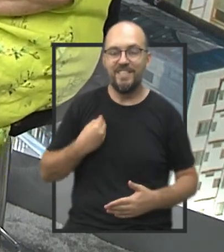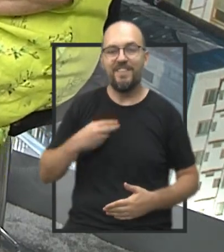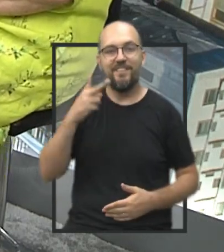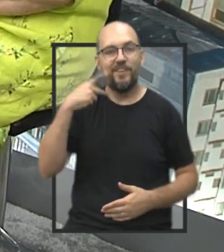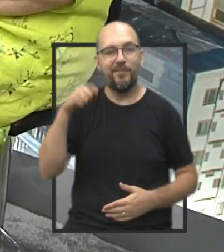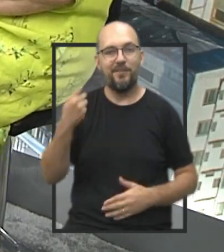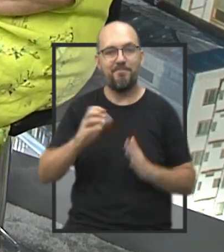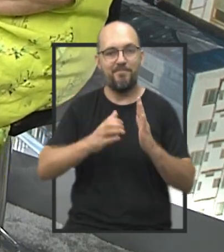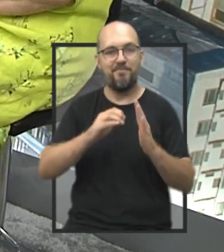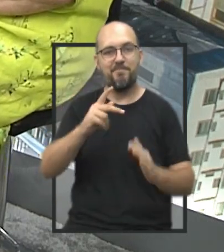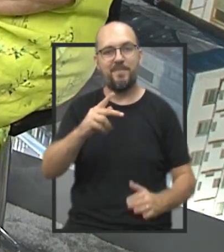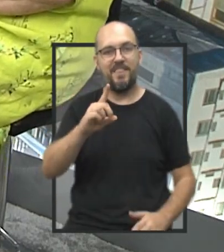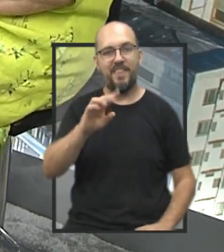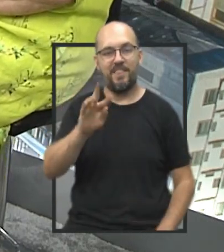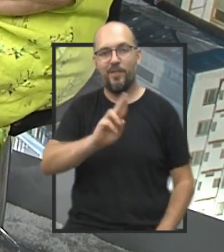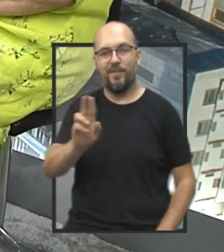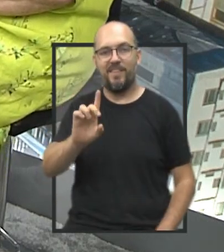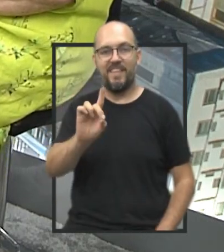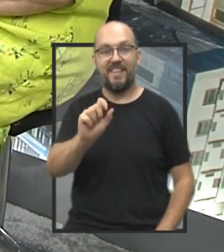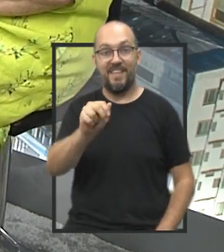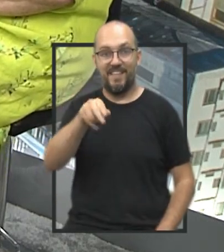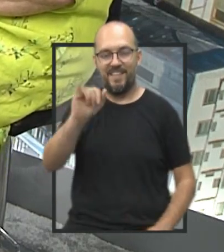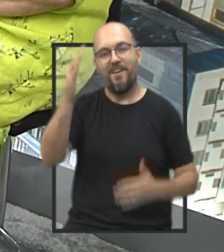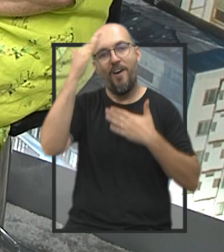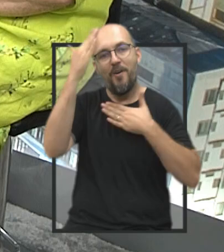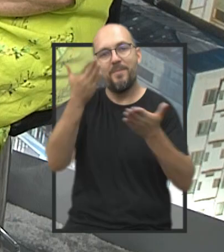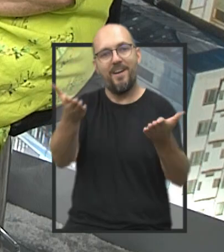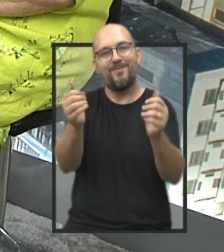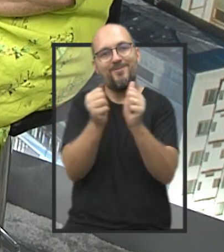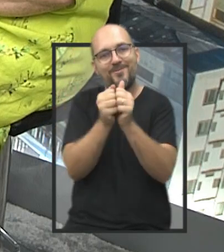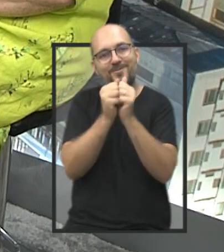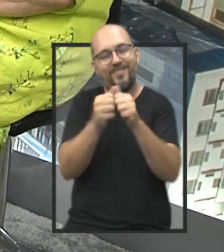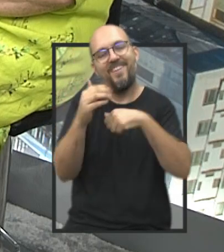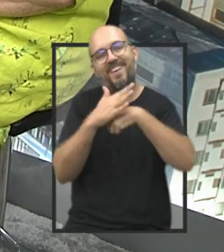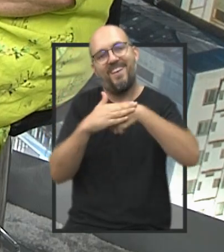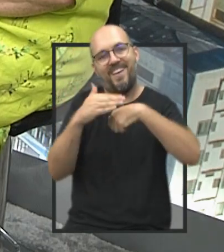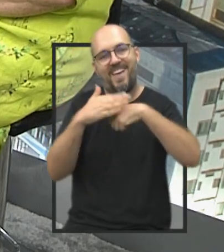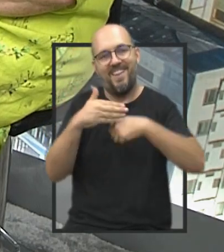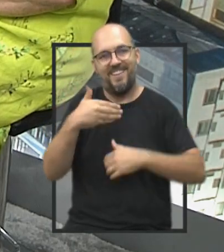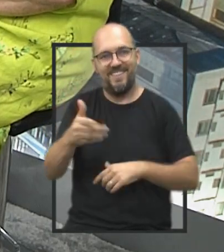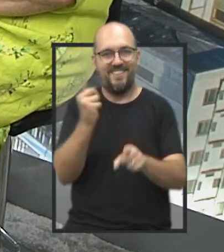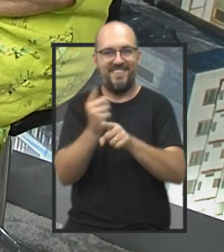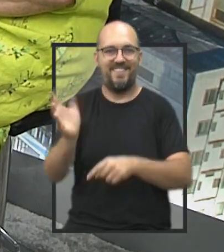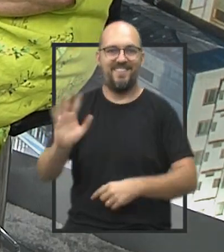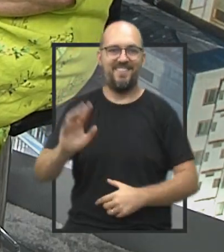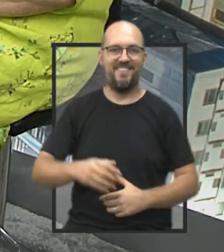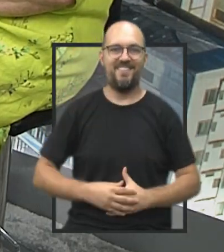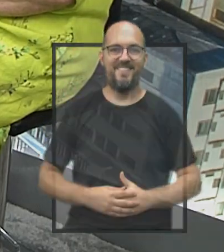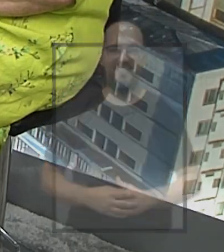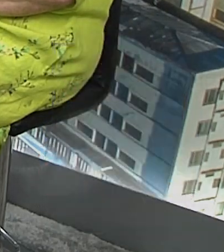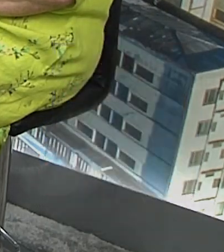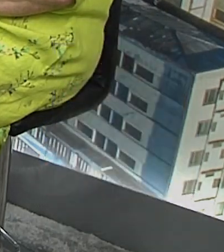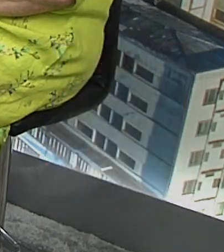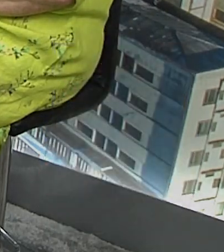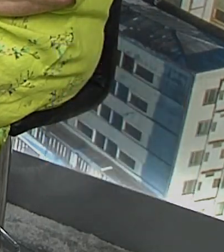vereadora do PDT, doutora Dani Rodrigueiro. Muito obrigado pela sua companhia, pelo carinho da audiência, e até a próxima.